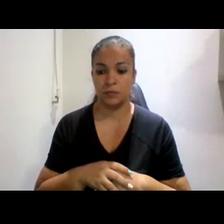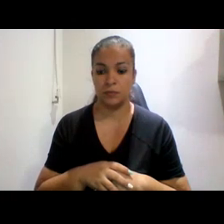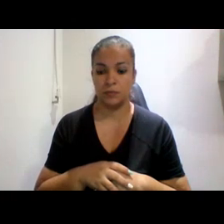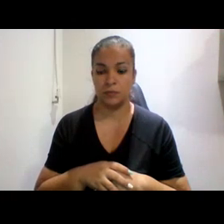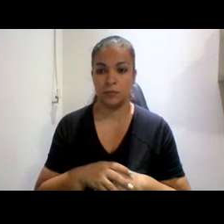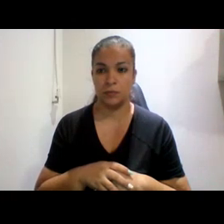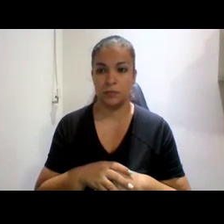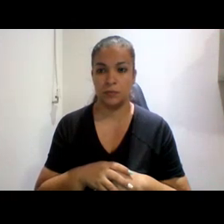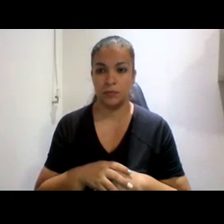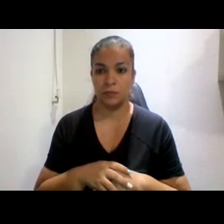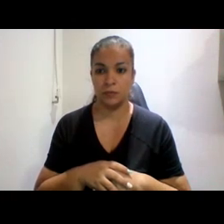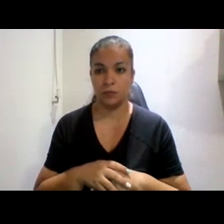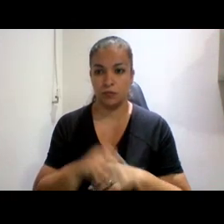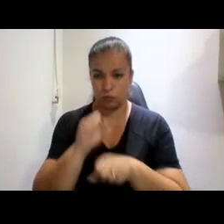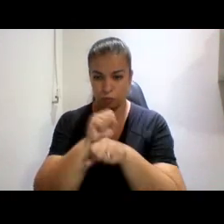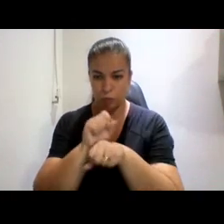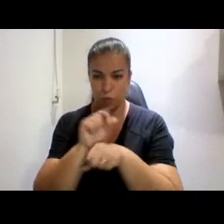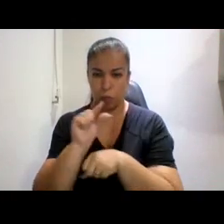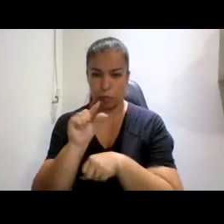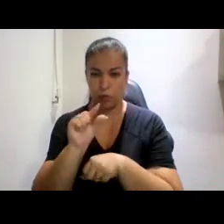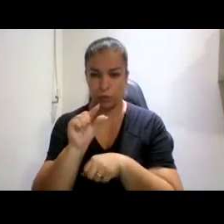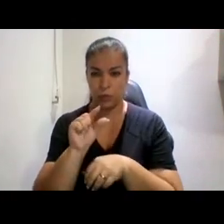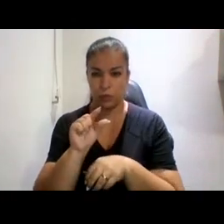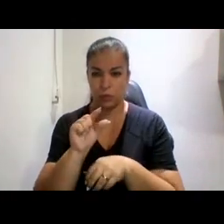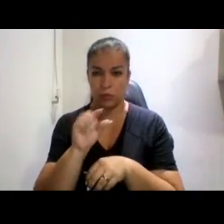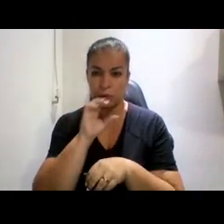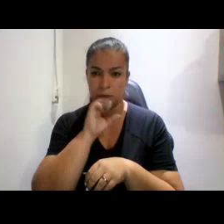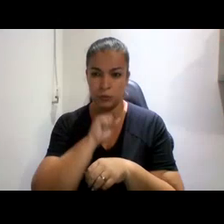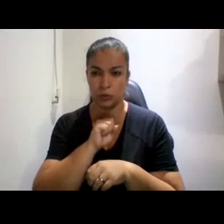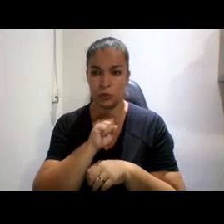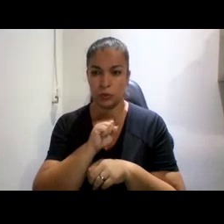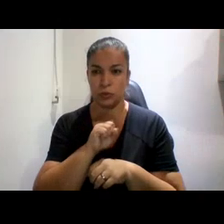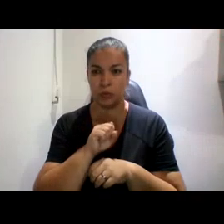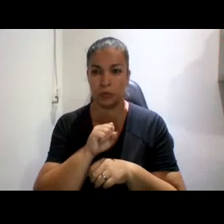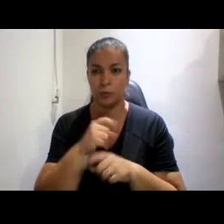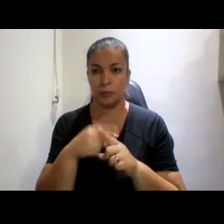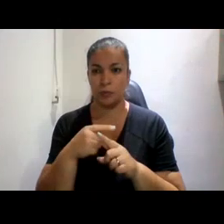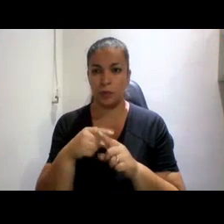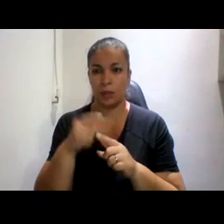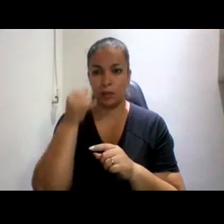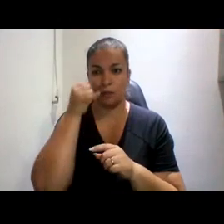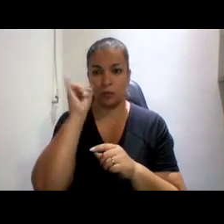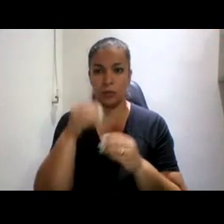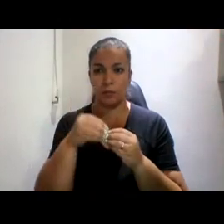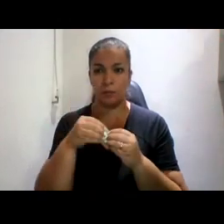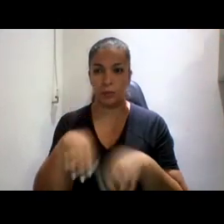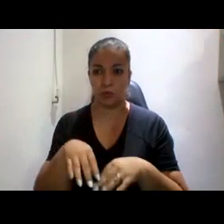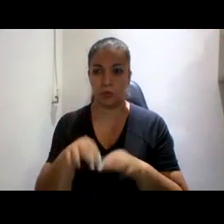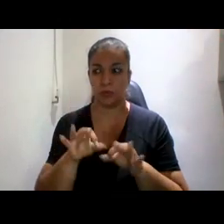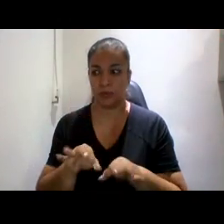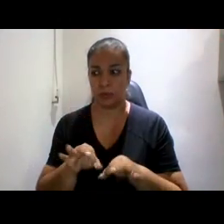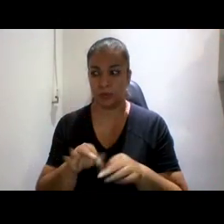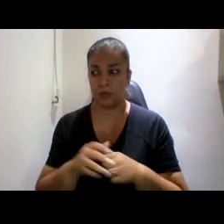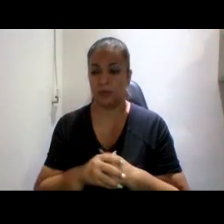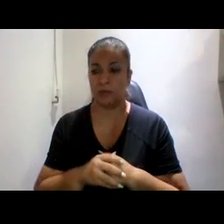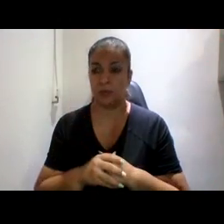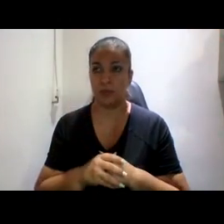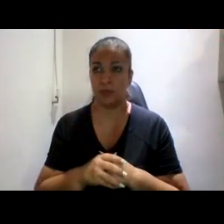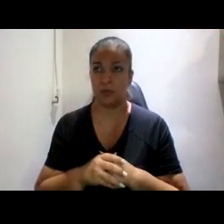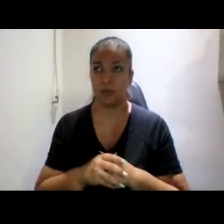Eu vou esperar só um pouquinho, tá, pessoal? Para que ele não tenha o prejuízo também dessa saída.